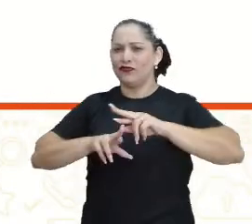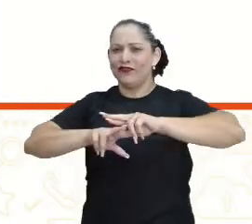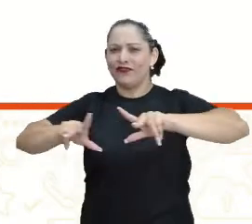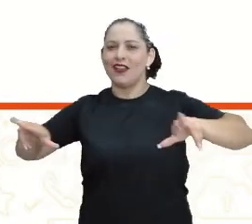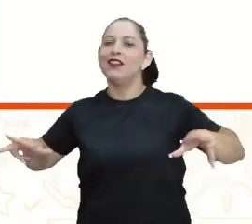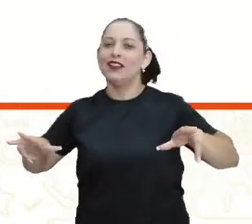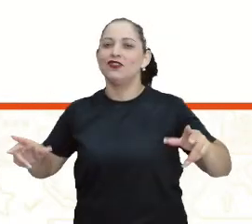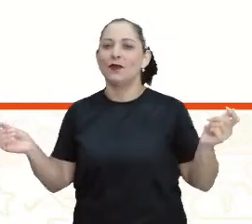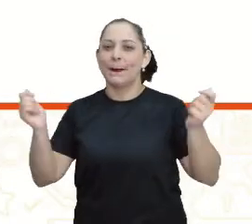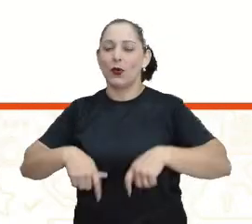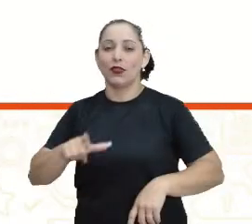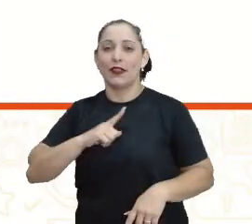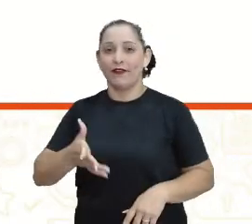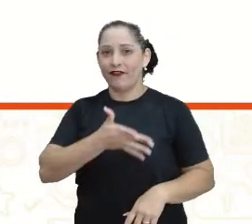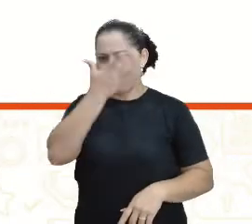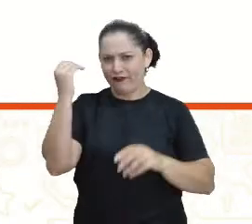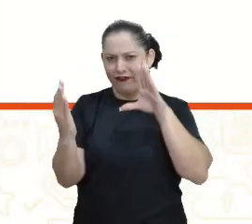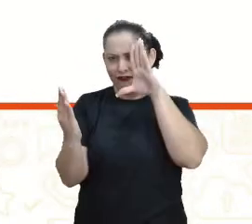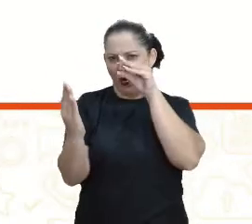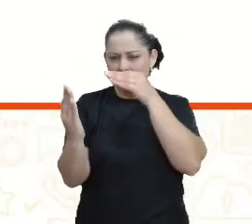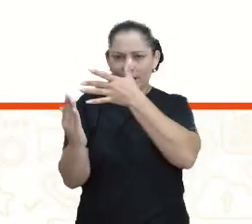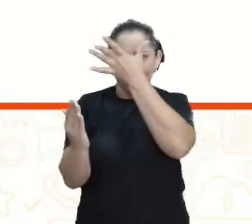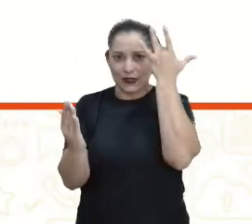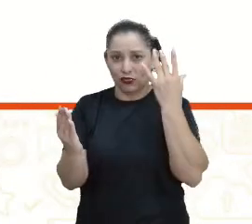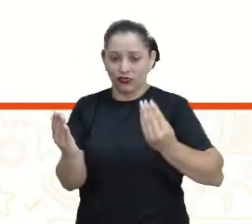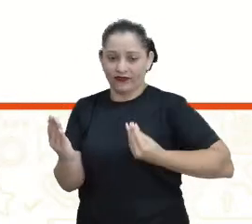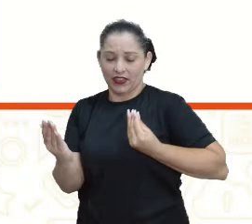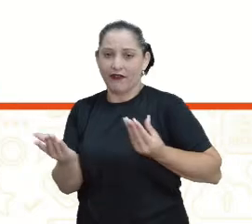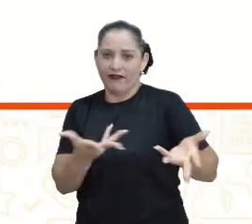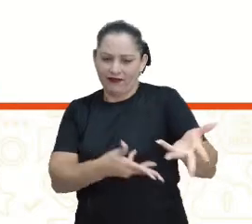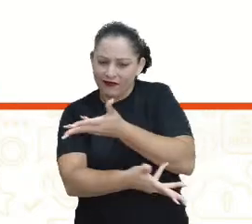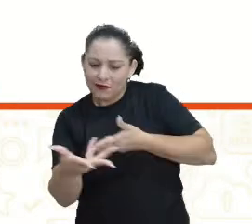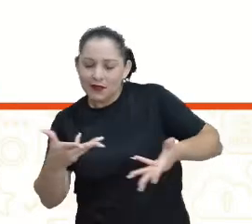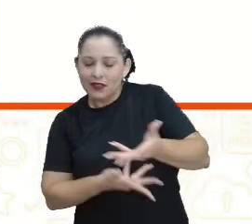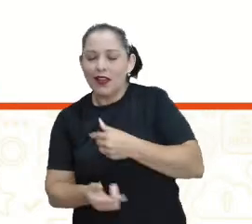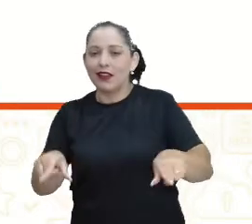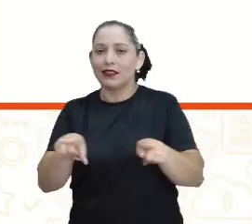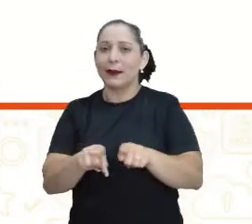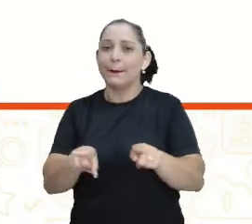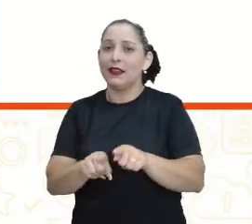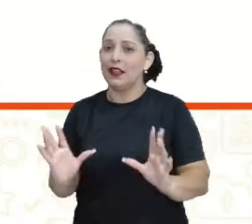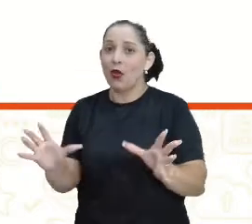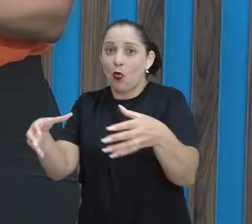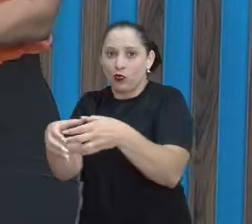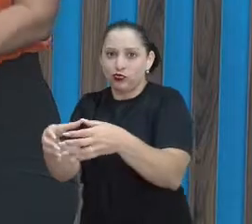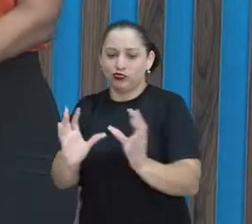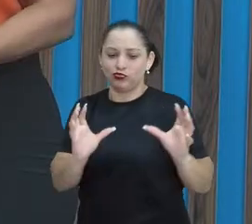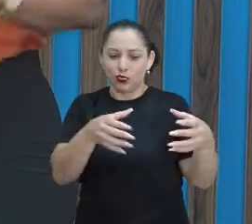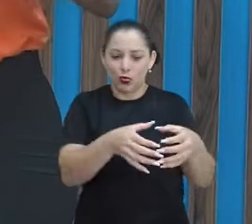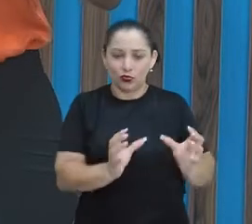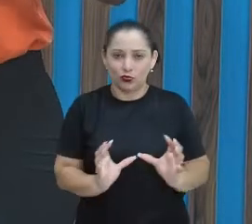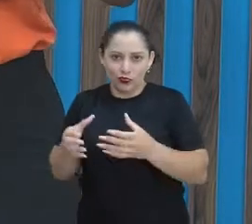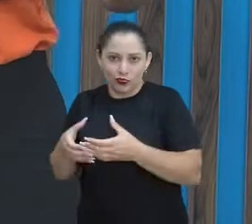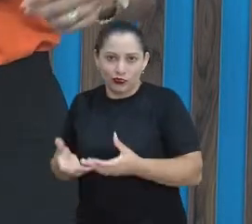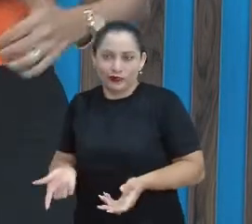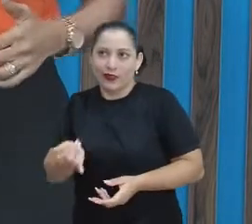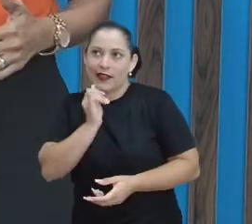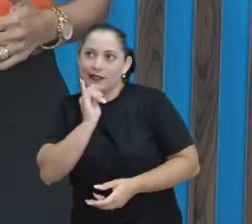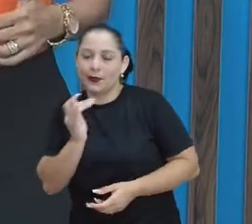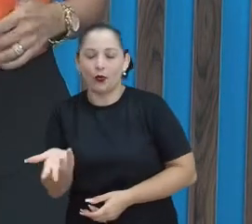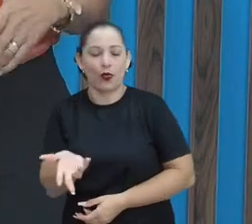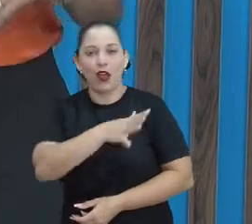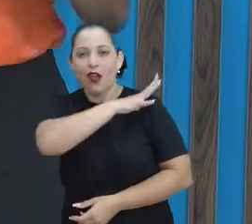pode trabalhar com pessoas que fazem parte da vida, mas a gente pode trabalhar com classes de estímulo.